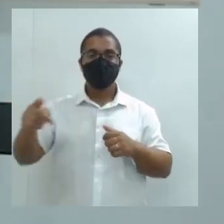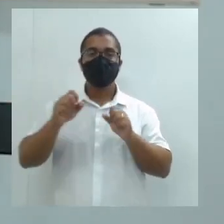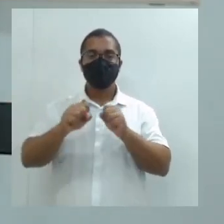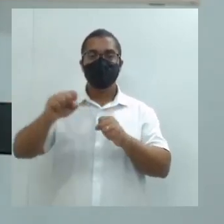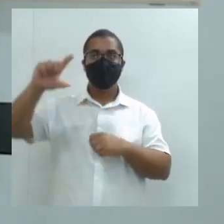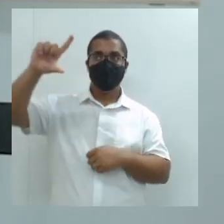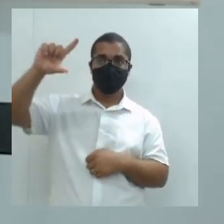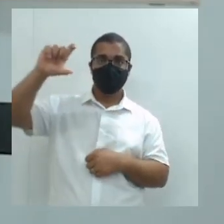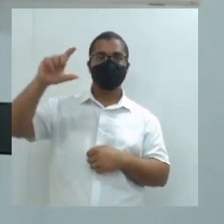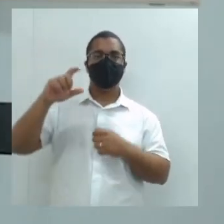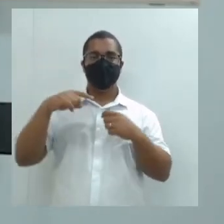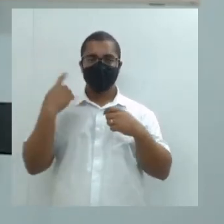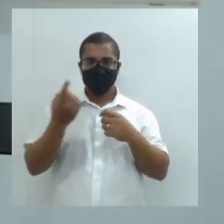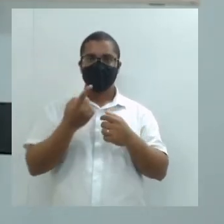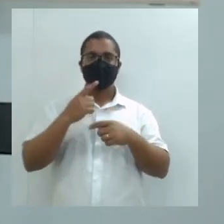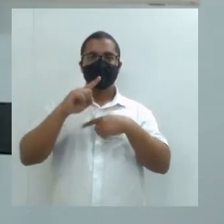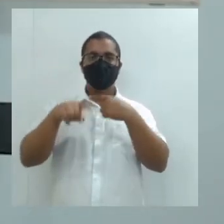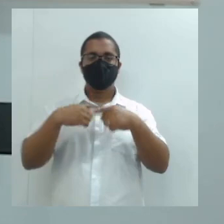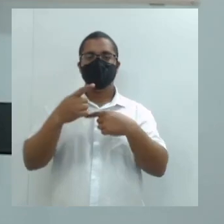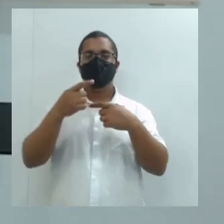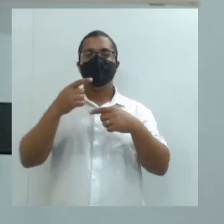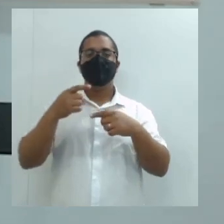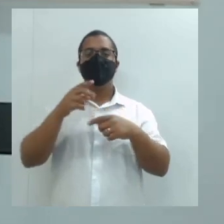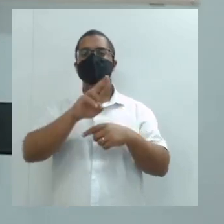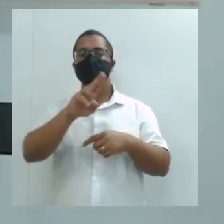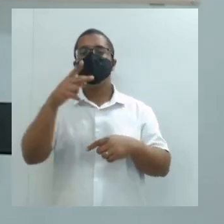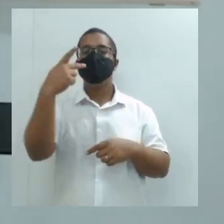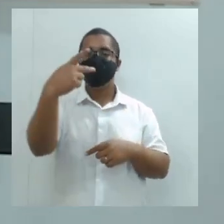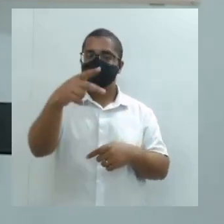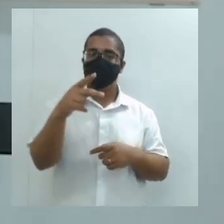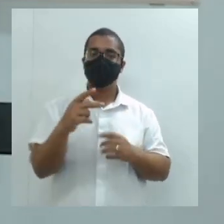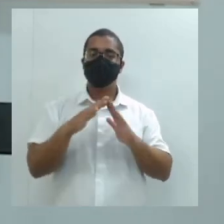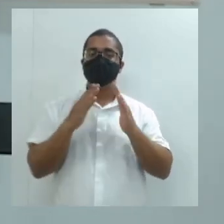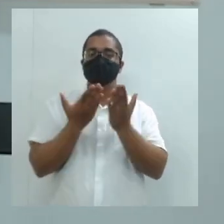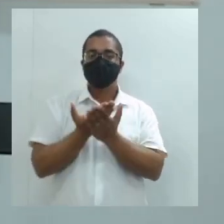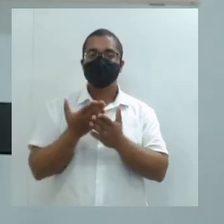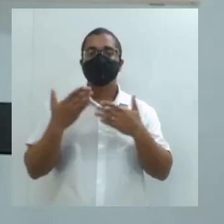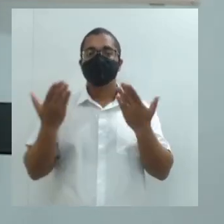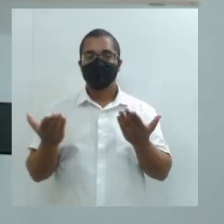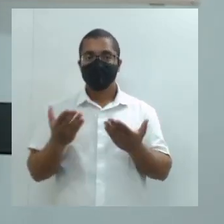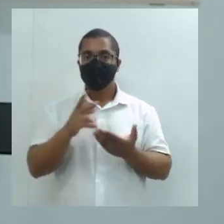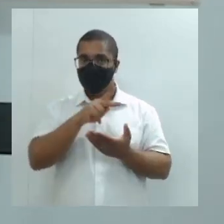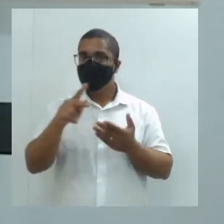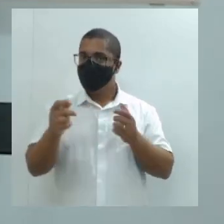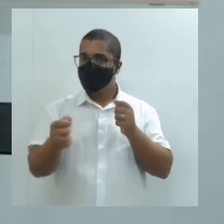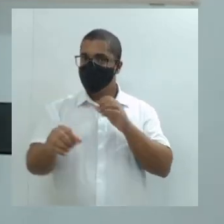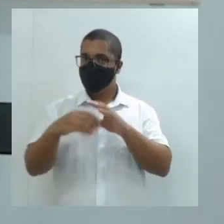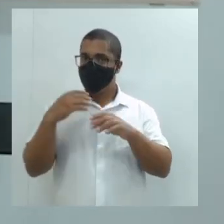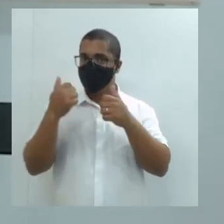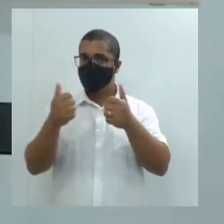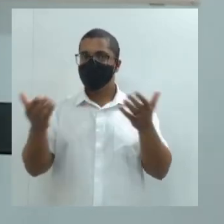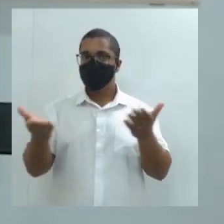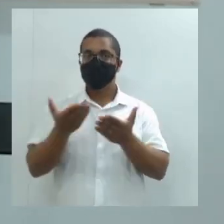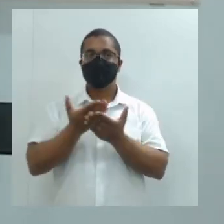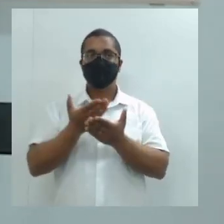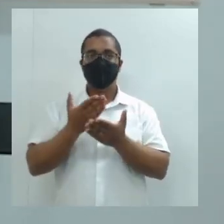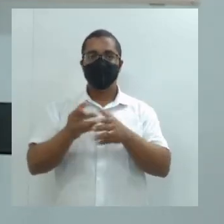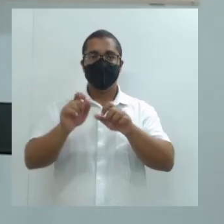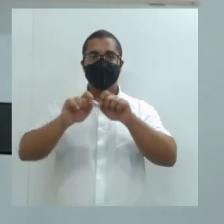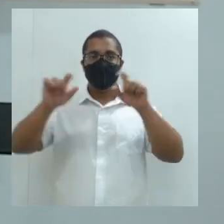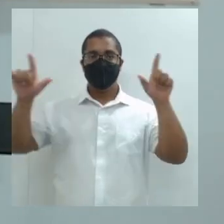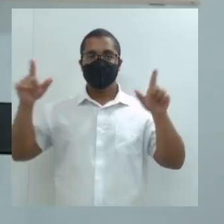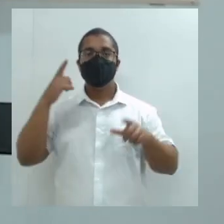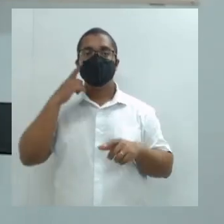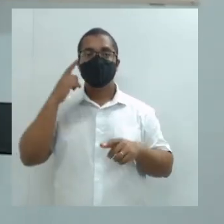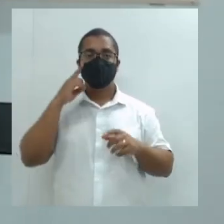para a gente poder comentar teu nome, tua escola, essa parceria com o EducaPE, tá bom? Vamos para a aula, Ellen vai mostrar para vocês agora o